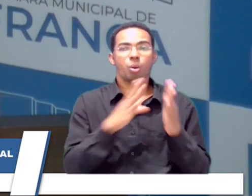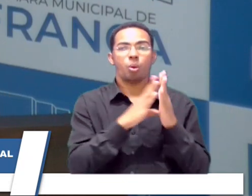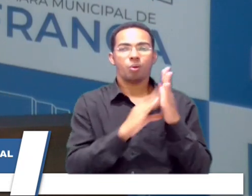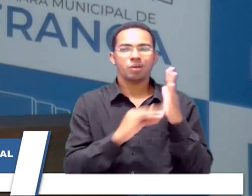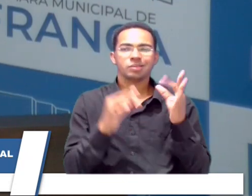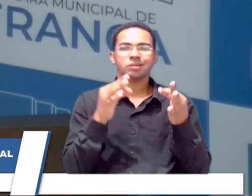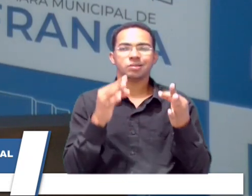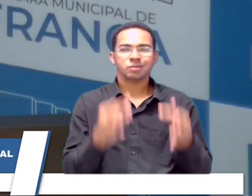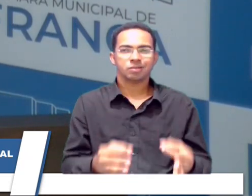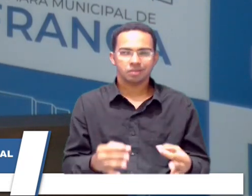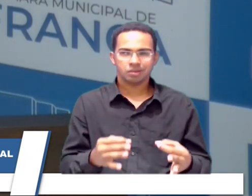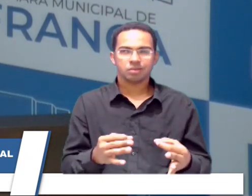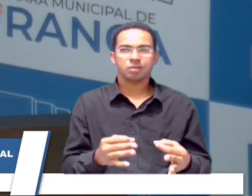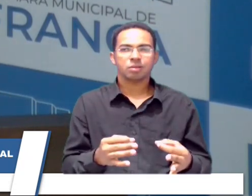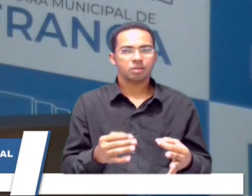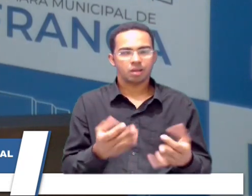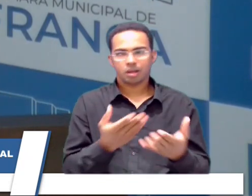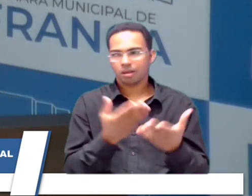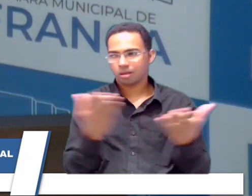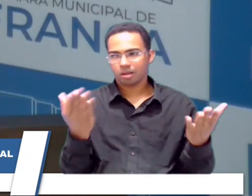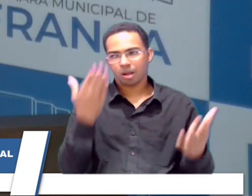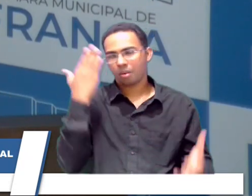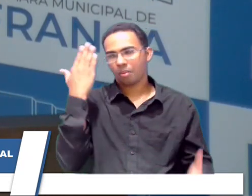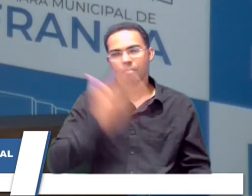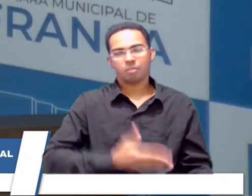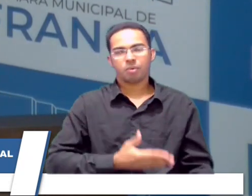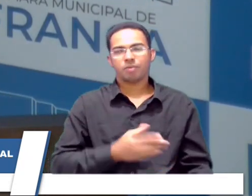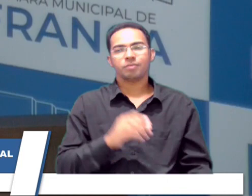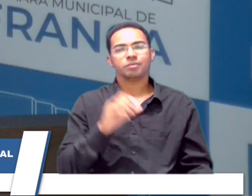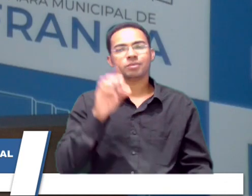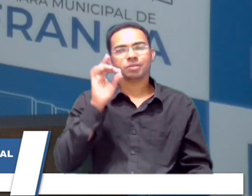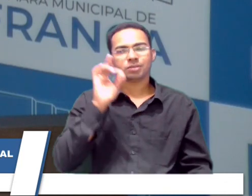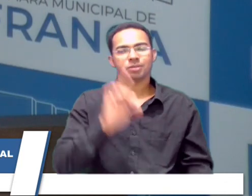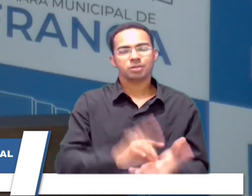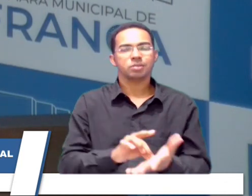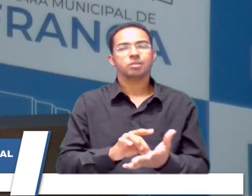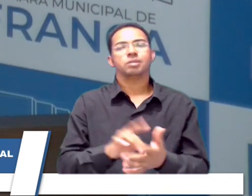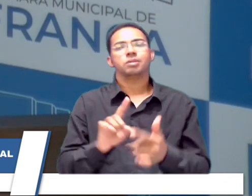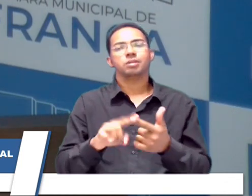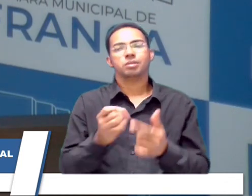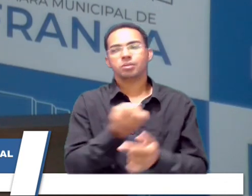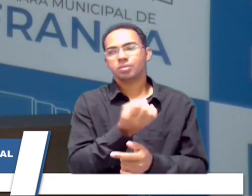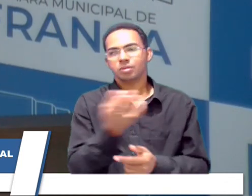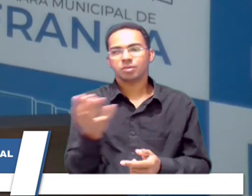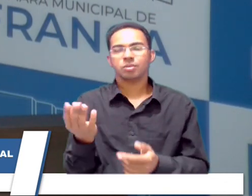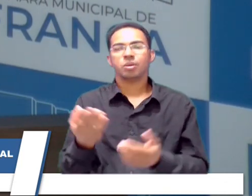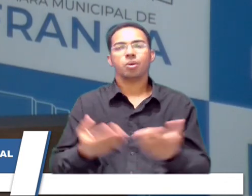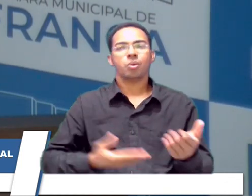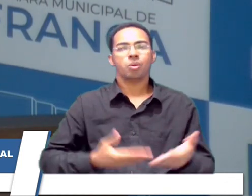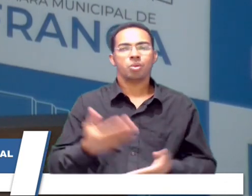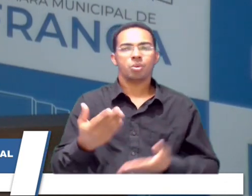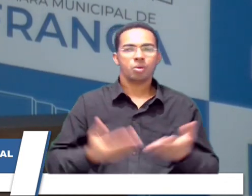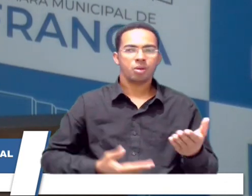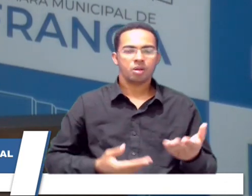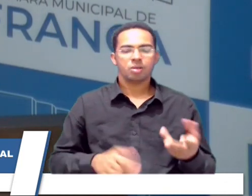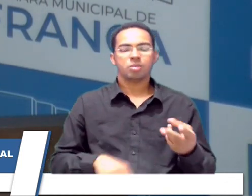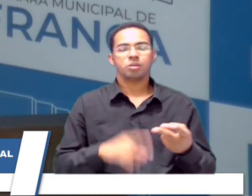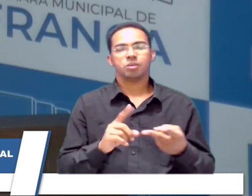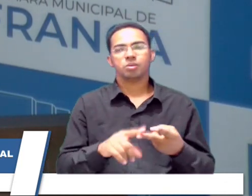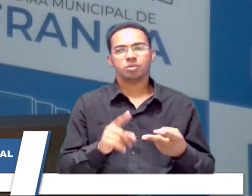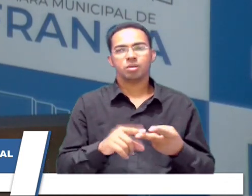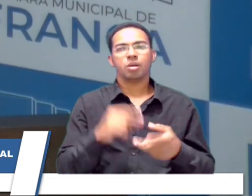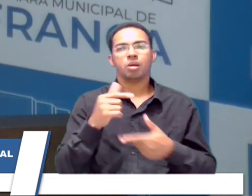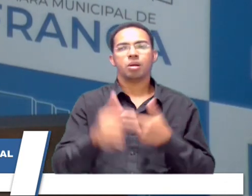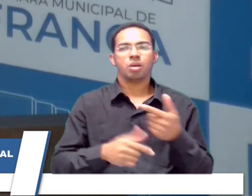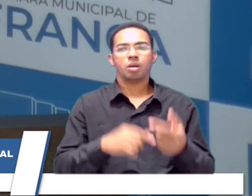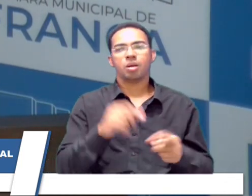certo, aqui é a prova viva disso, né? Tanto pela quantidade de funcionários, tanto pelo trabalho